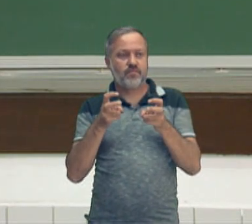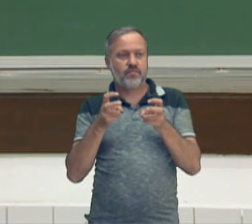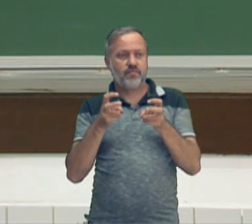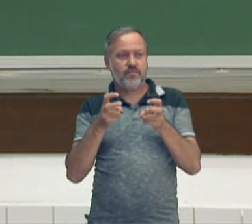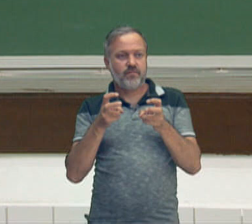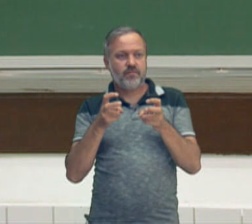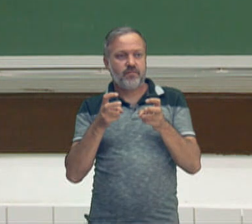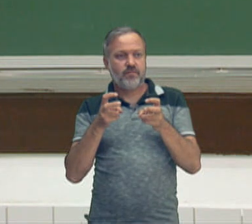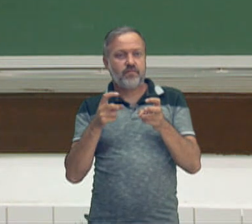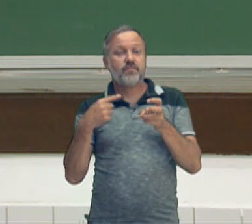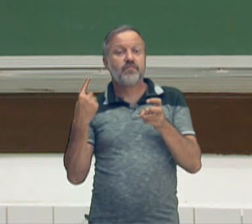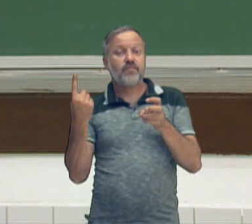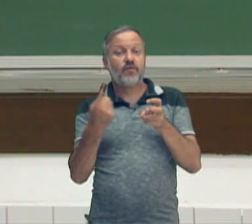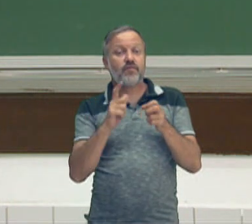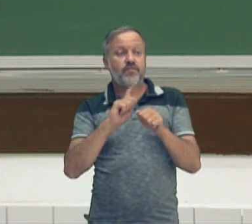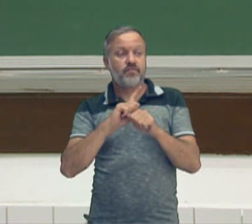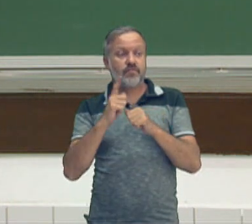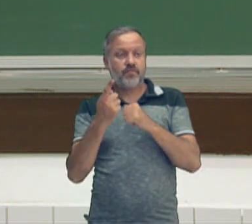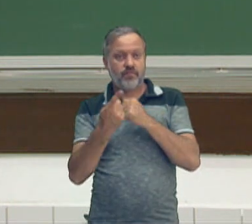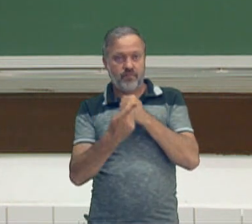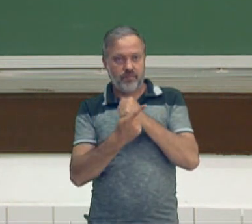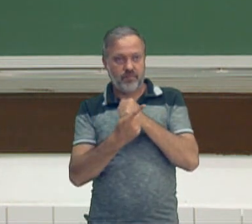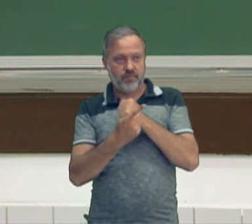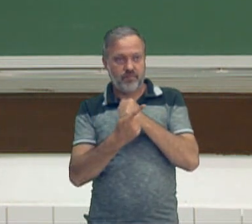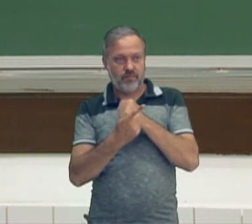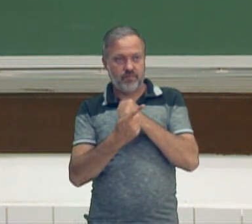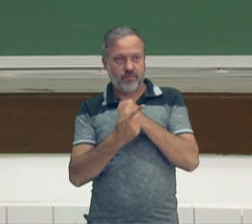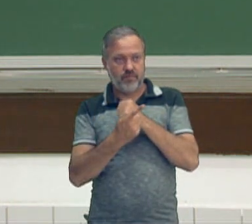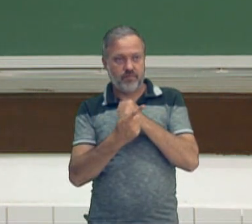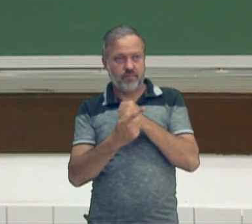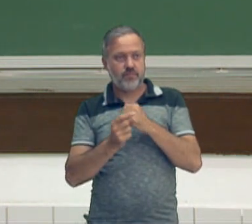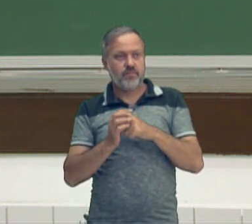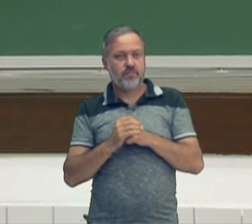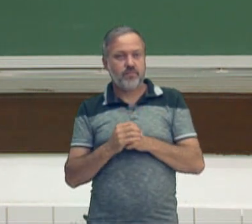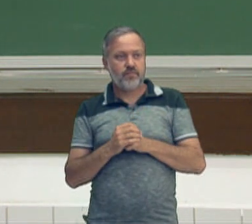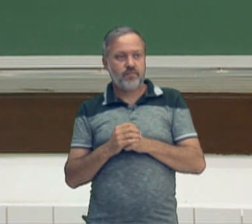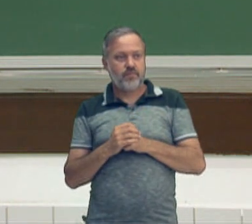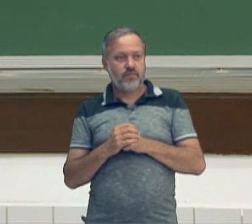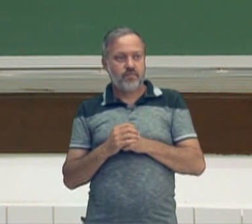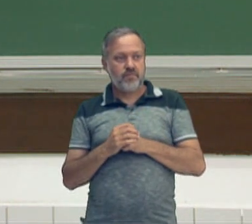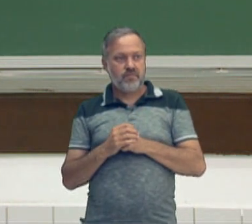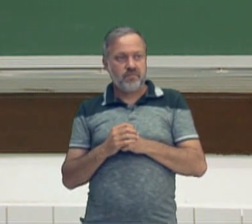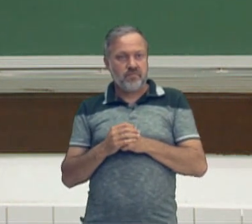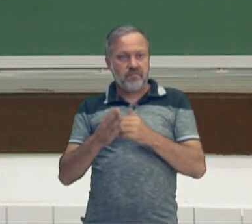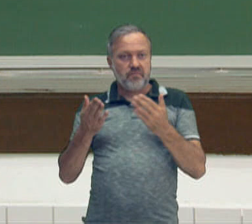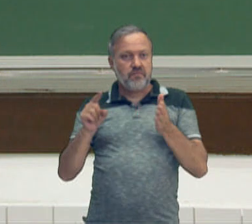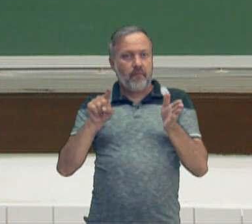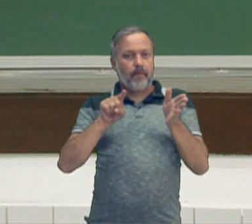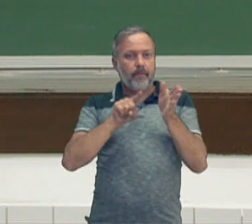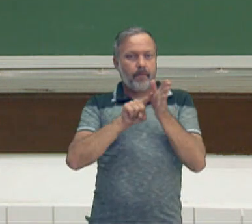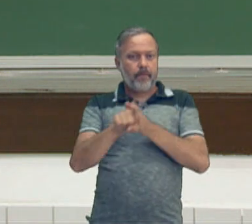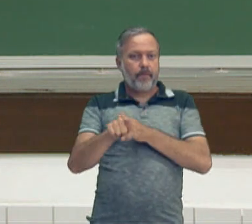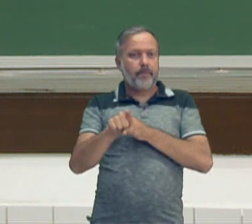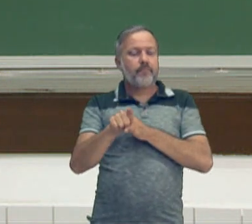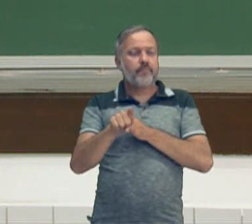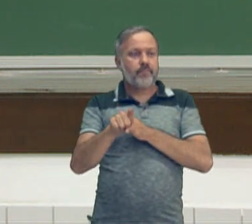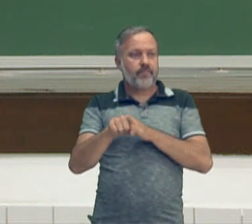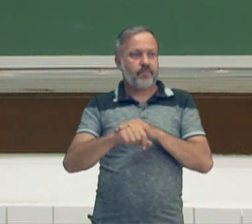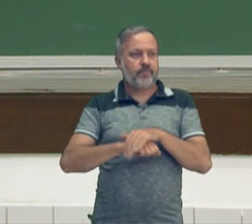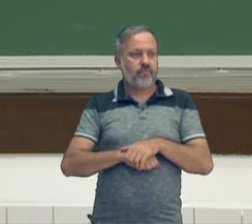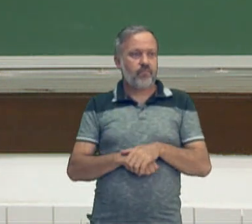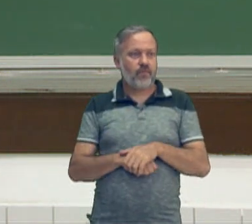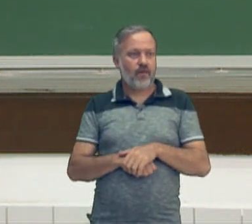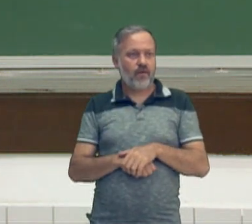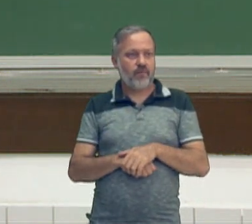conveniente. E nós, na geografia, usamos muito isso de regionalização. Bom, sendo assim, vou deixar mais uma atividade para